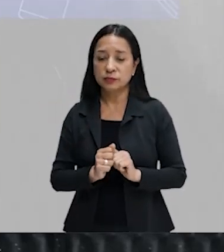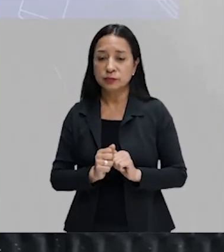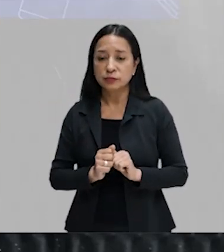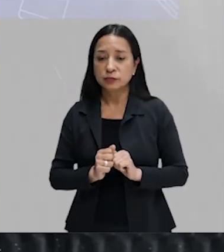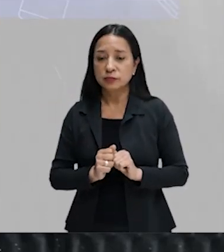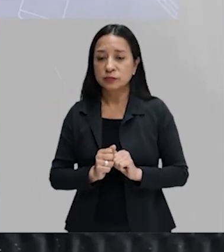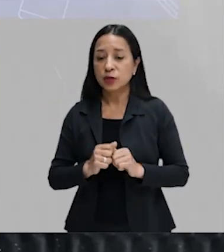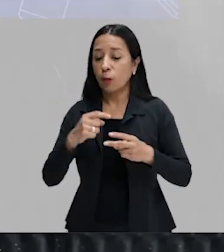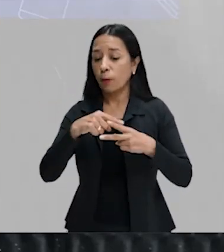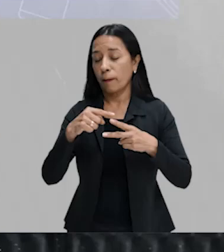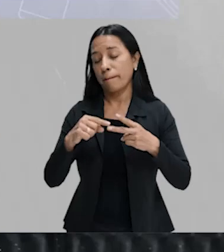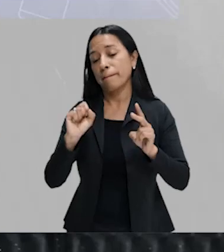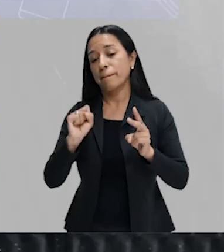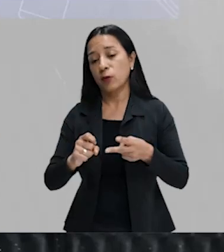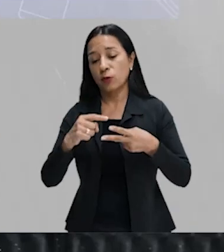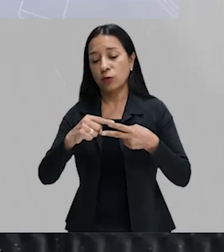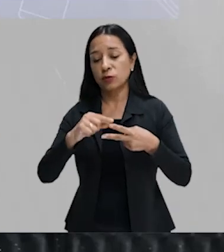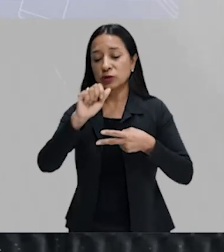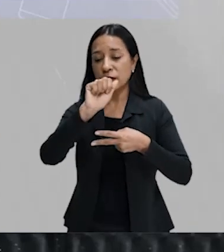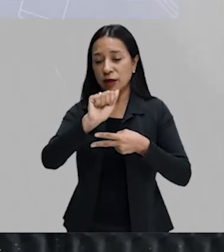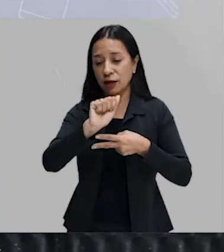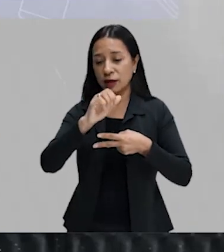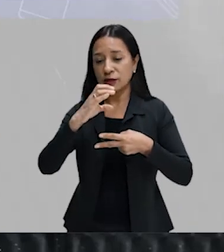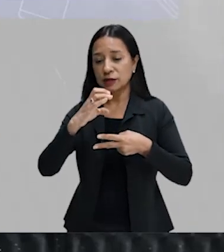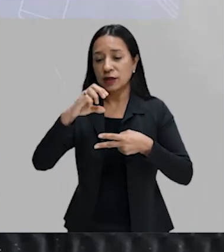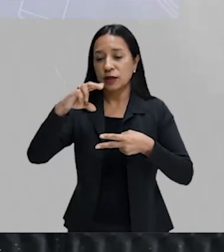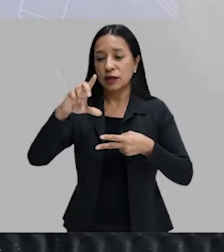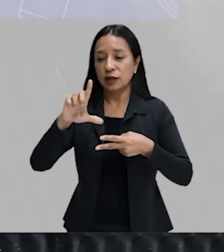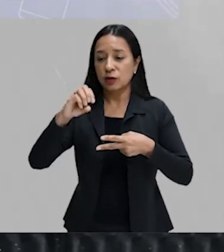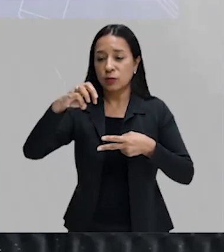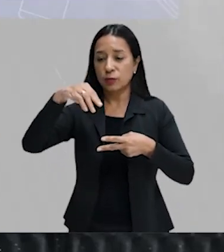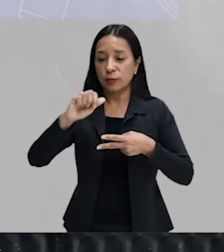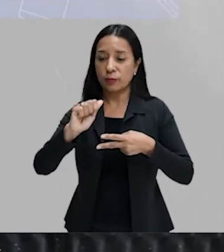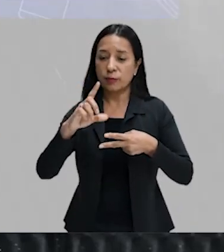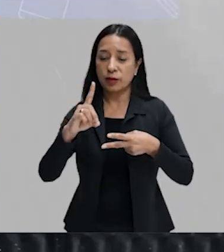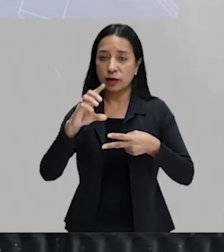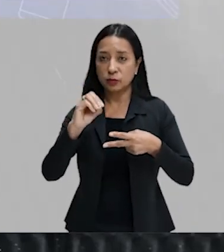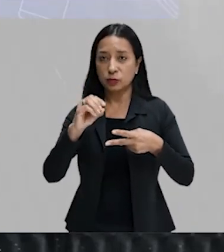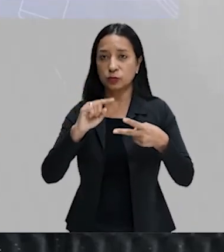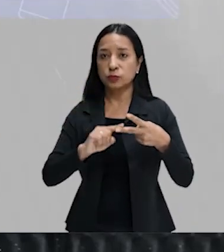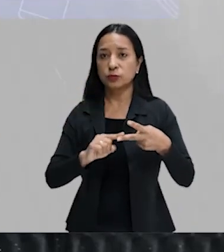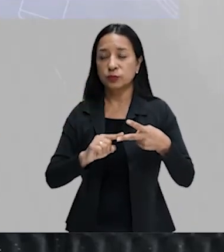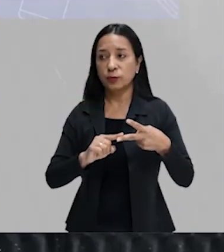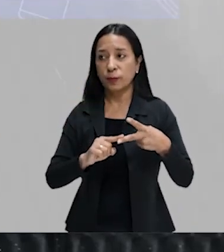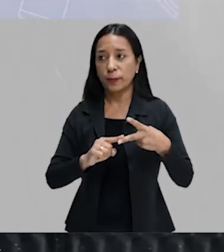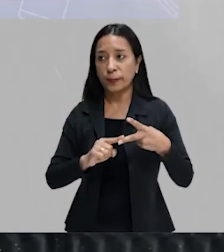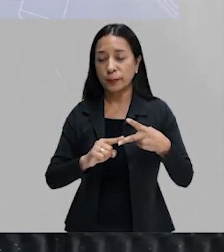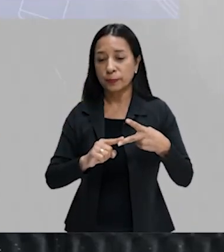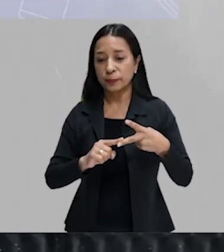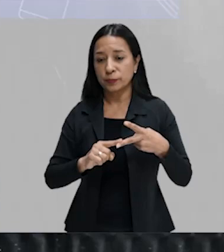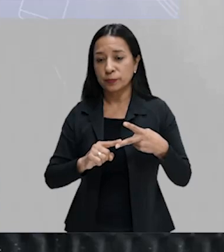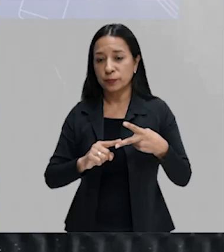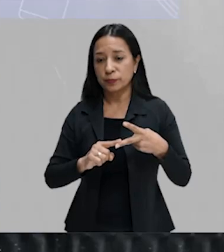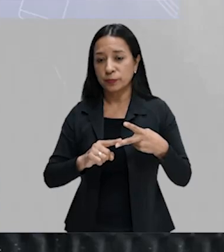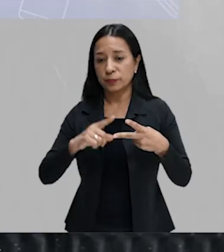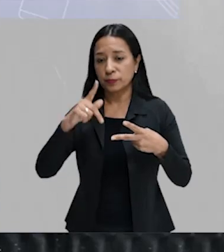acelomado. Esse A quer dizer negação, né? Que não tem celoma. Ele pode ser